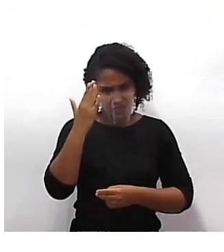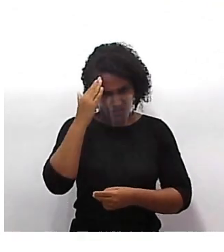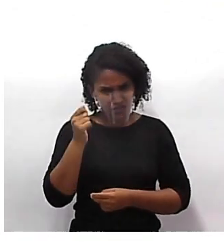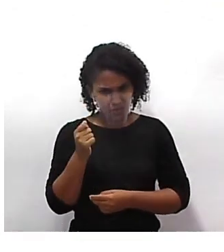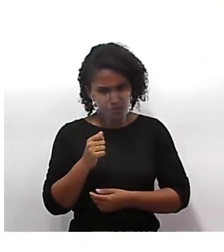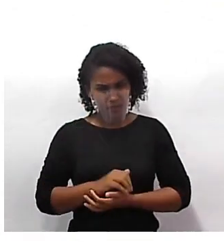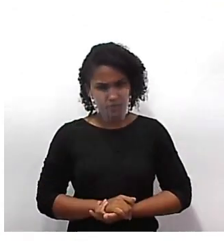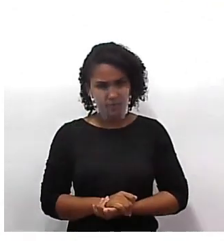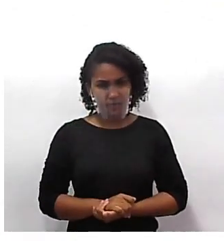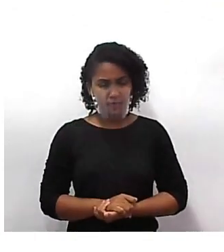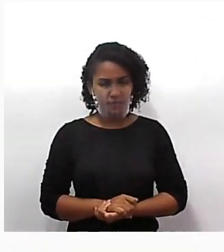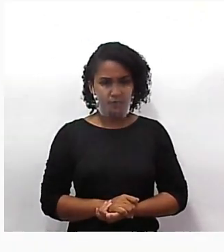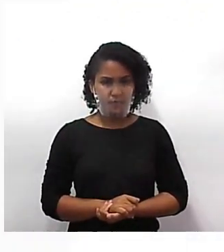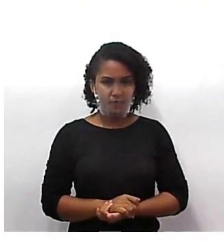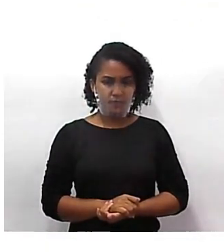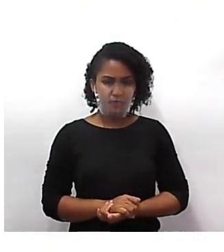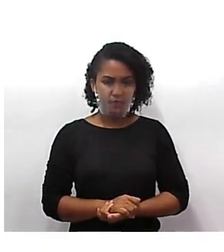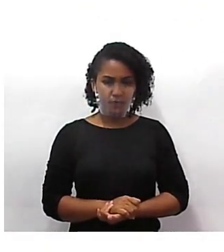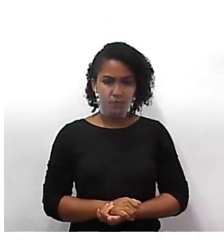sabem?